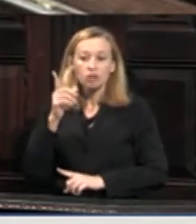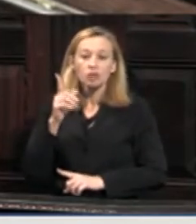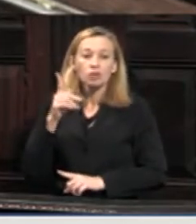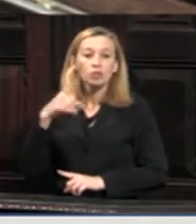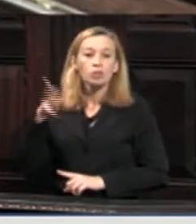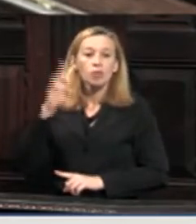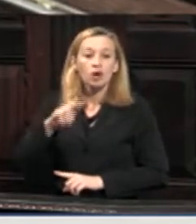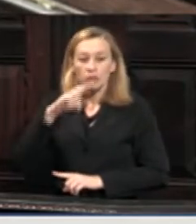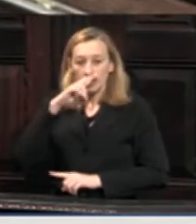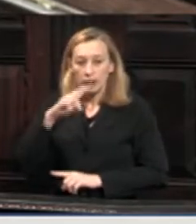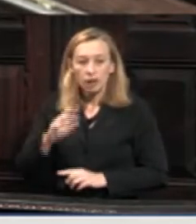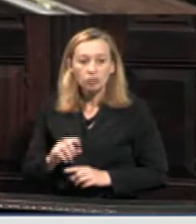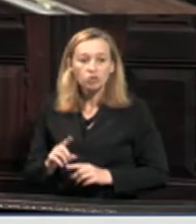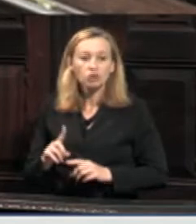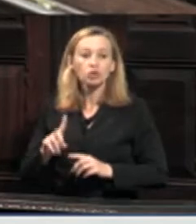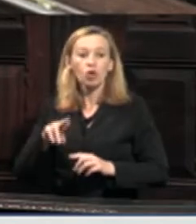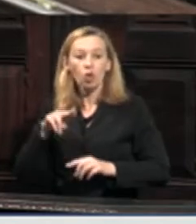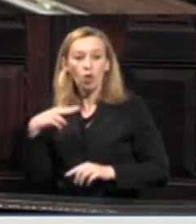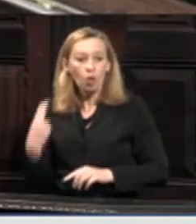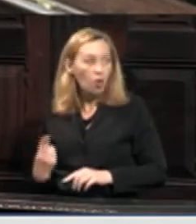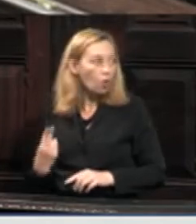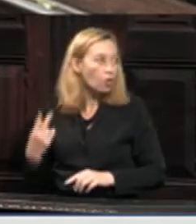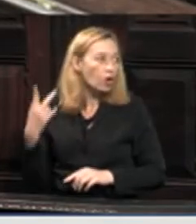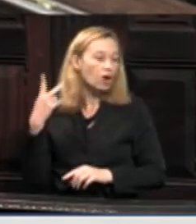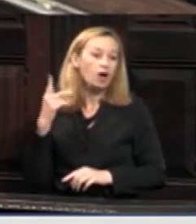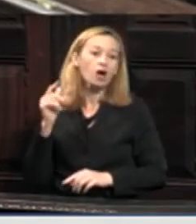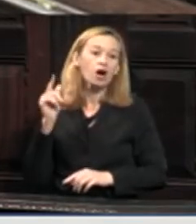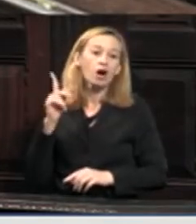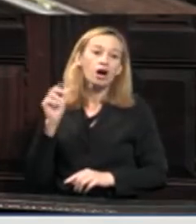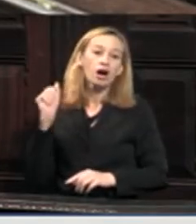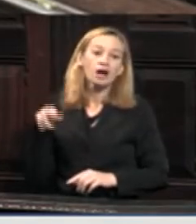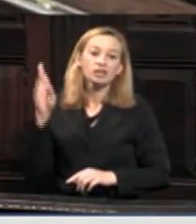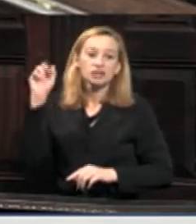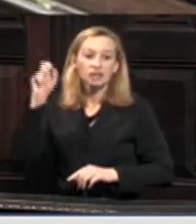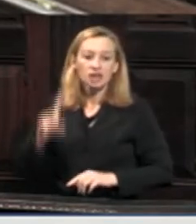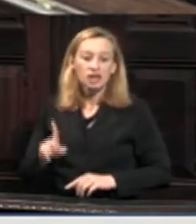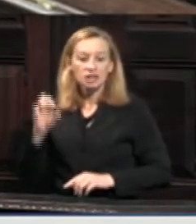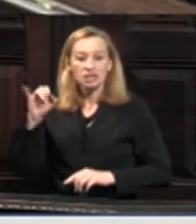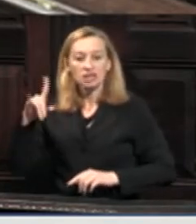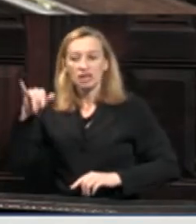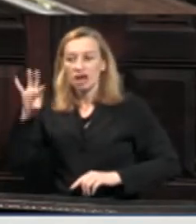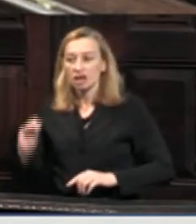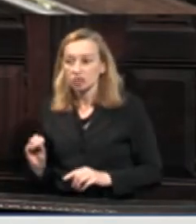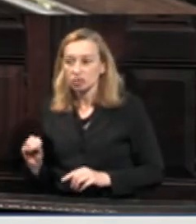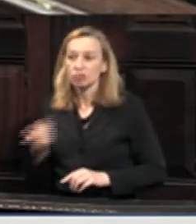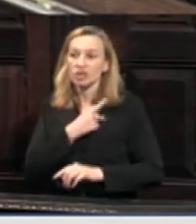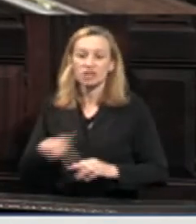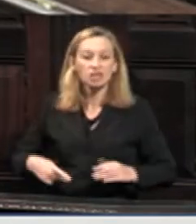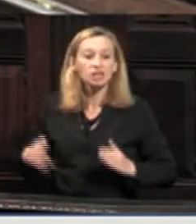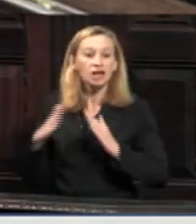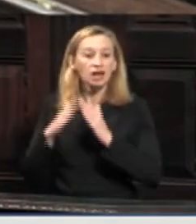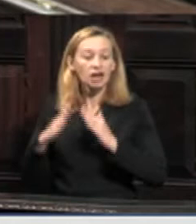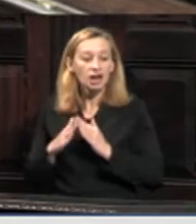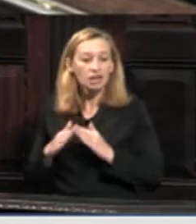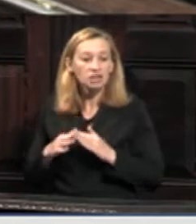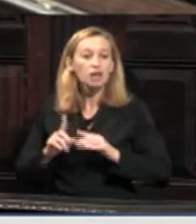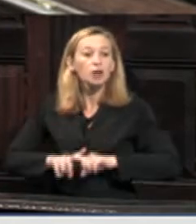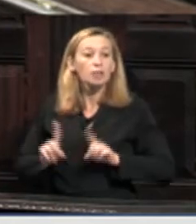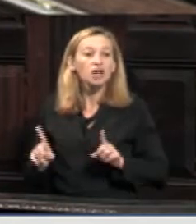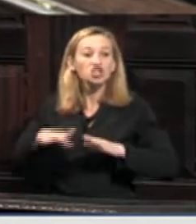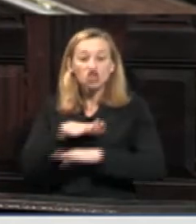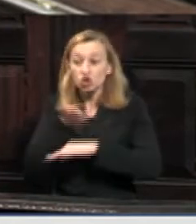emenda, ou o deputado André Siciliano, que é presidente da casa, mas um deputado apresenta com abertura para que todos